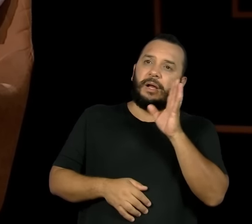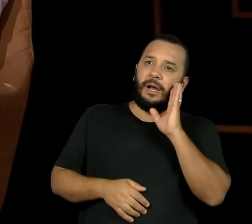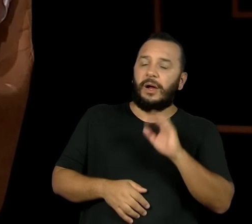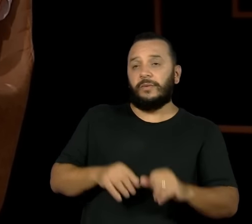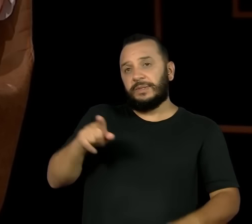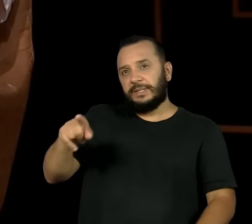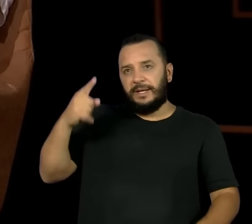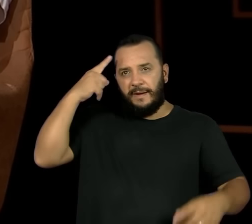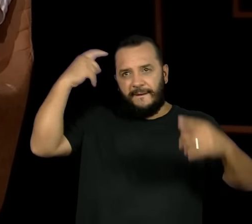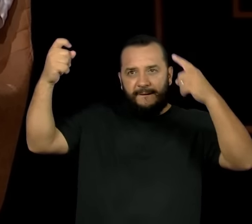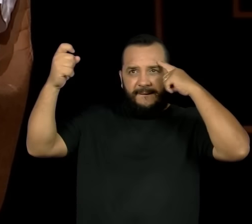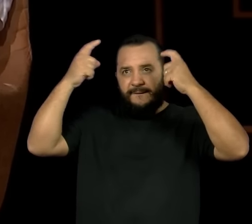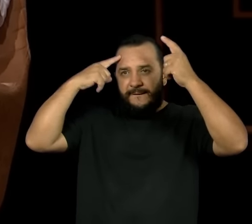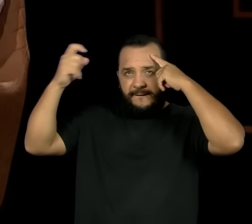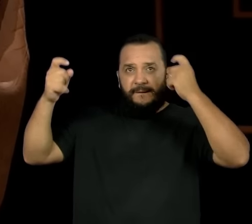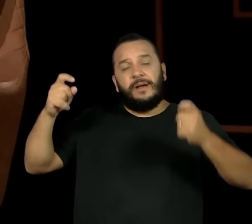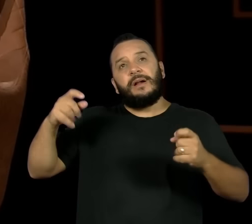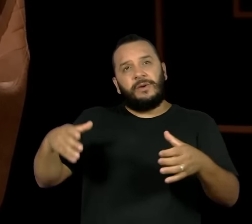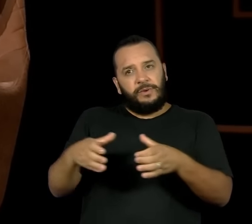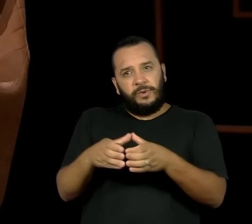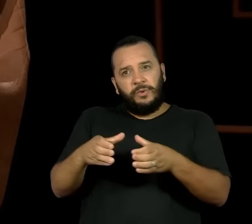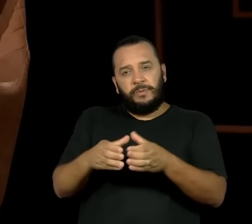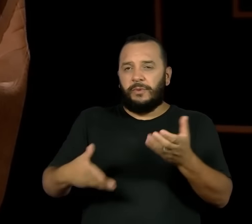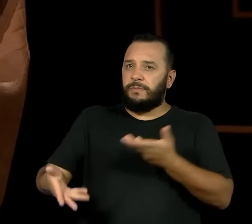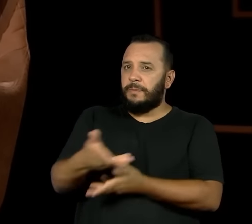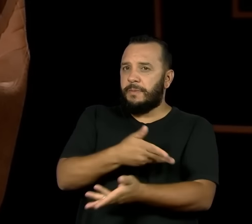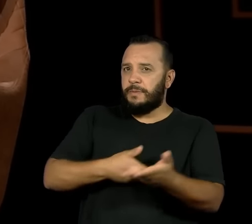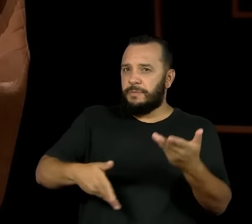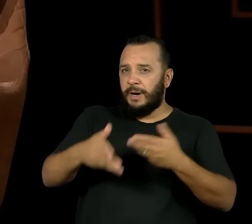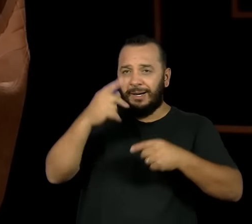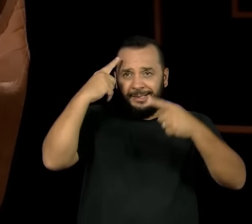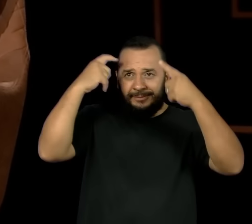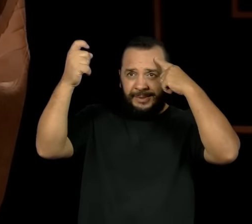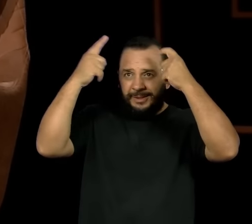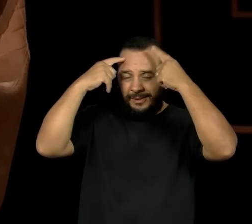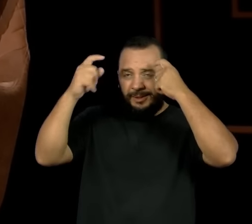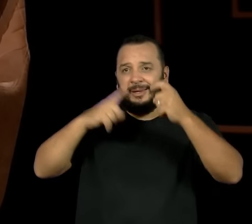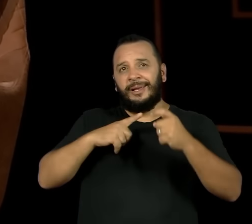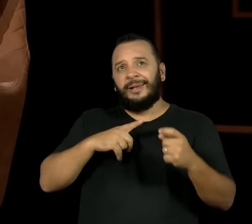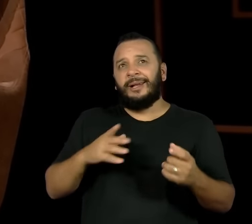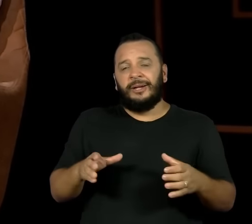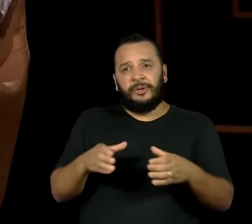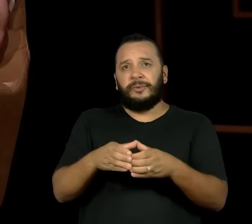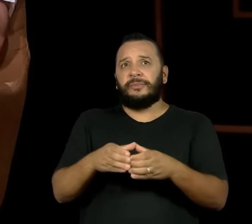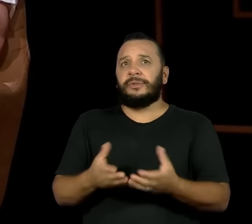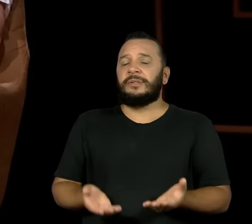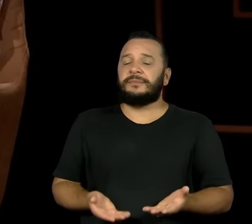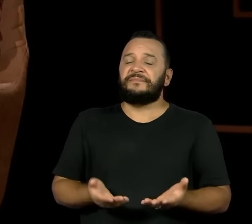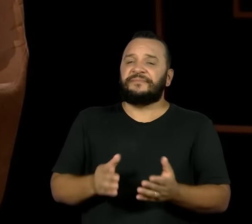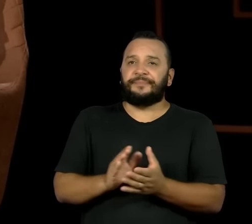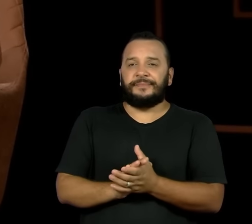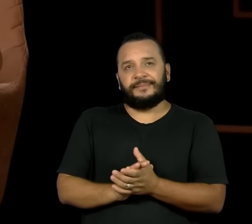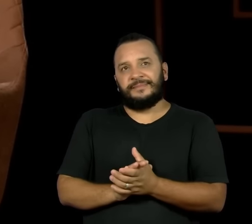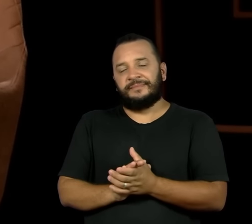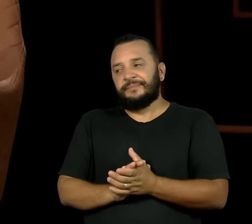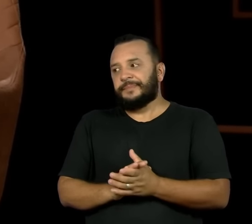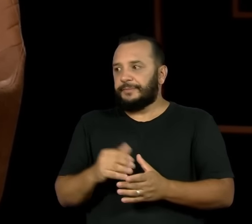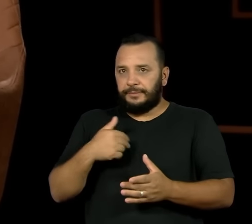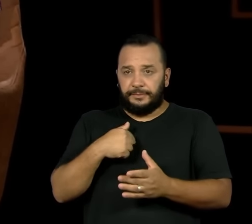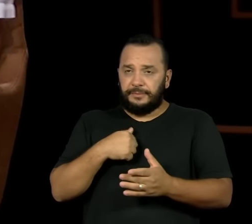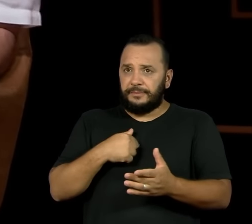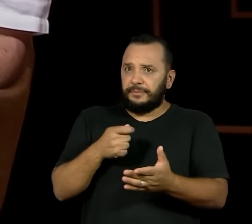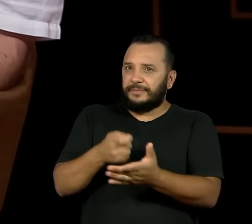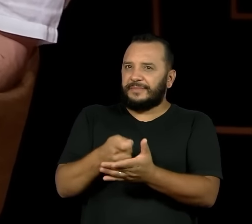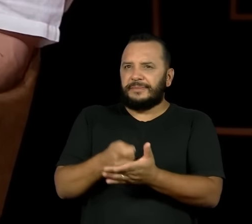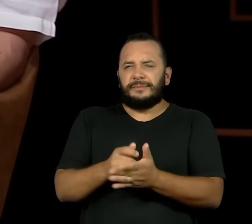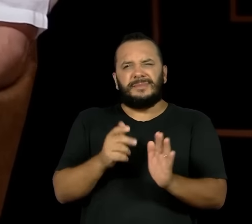então é uma criação bem coletiva assim eh então eu não acho que eu seja exigente